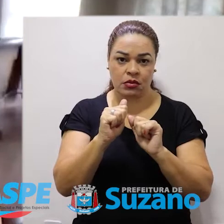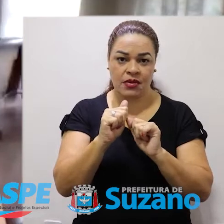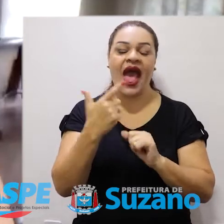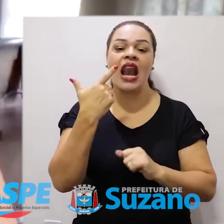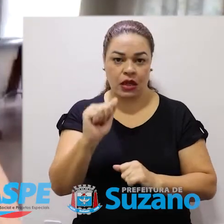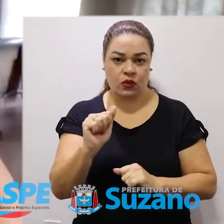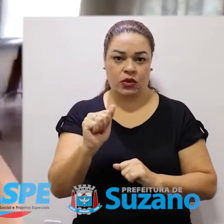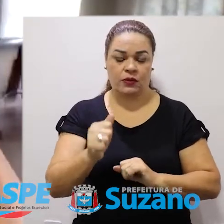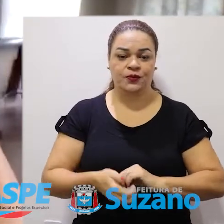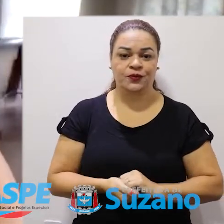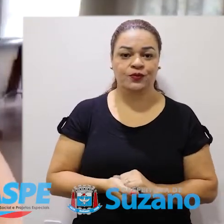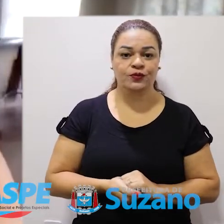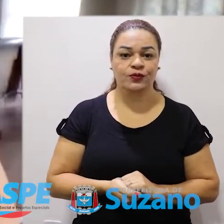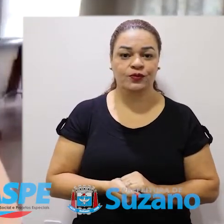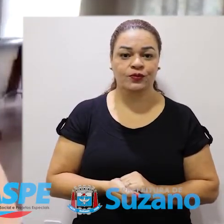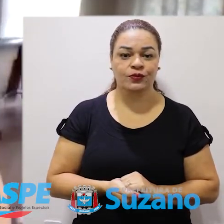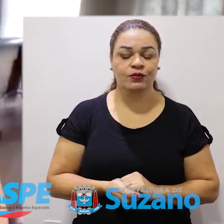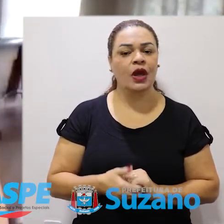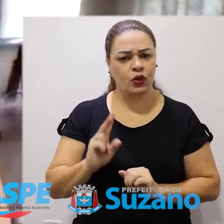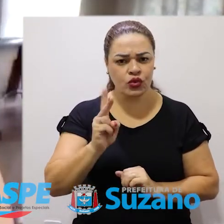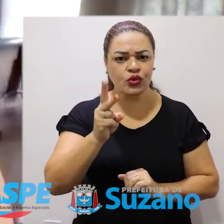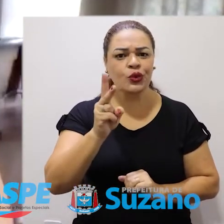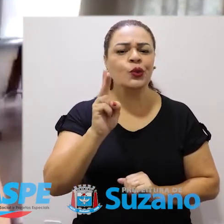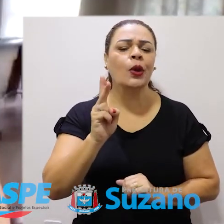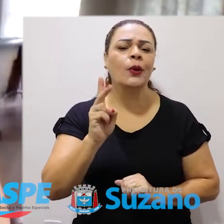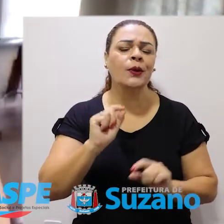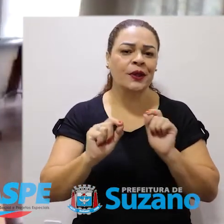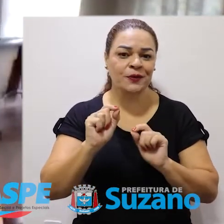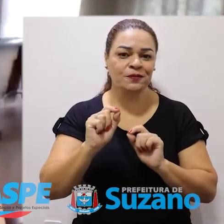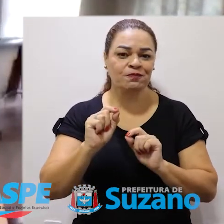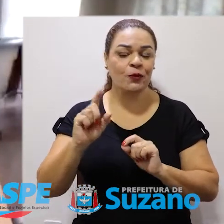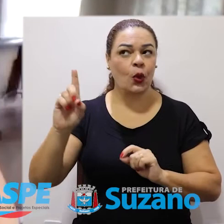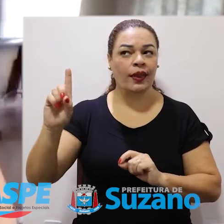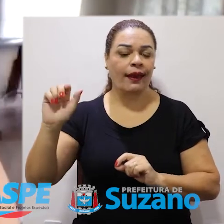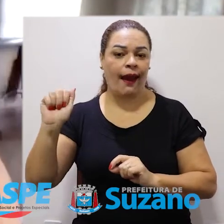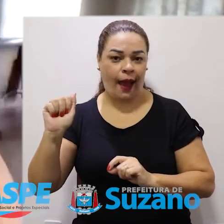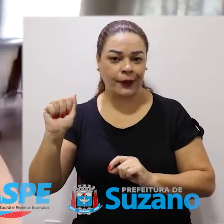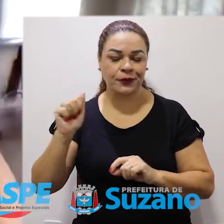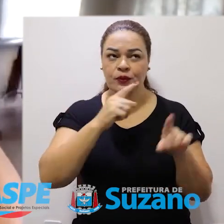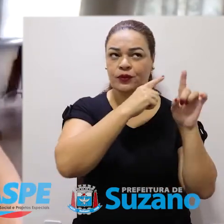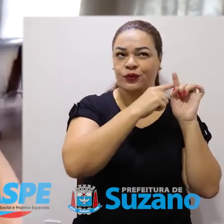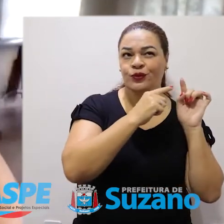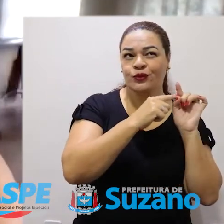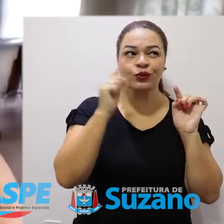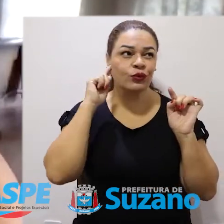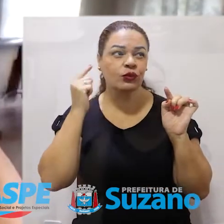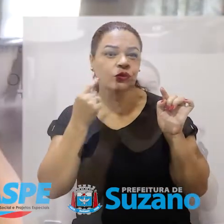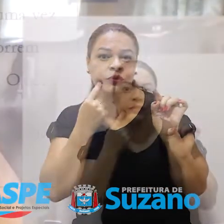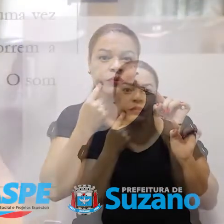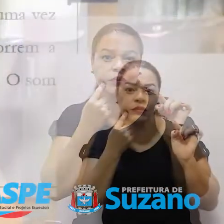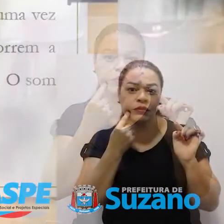não é linguagem, é língua. E aí, por isso que eu estava dizendo, né? Surdo ou deficiente auditivo. Então, aí eu trago uns slides com algumas